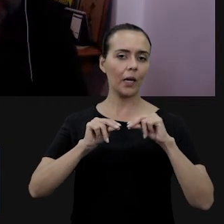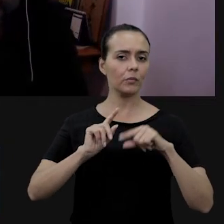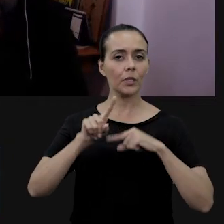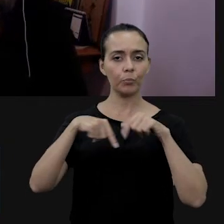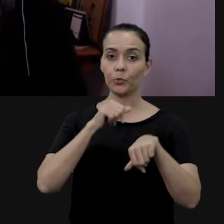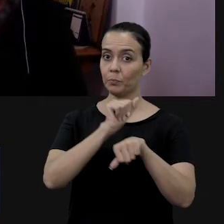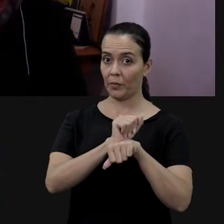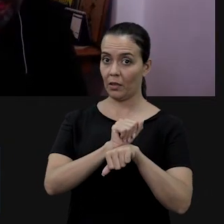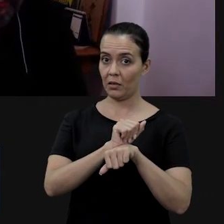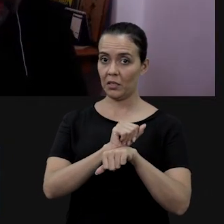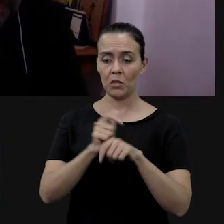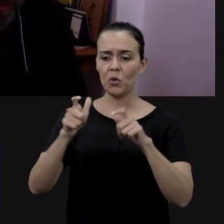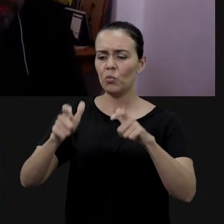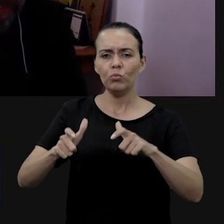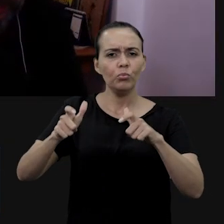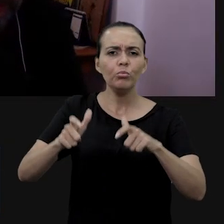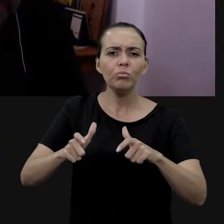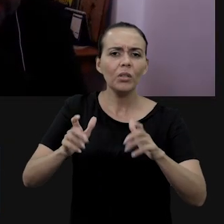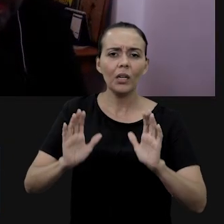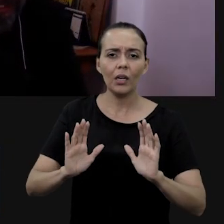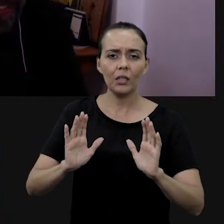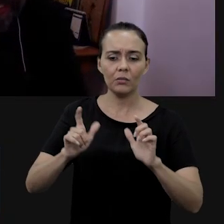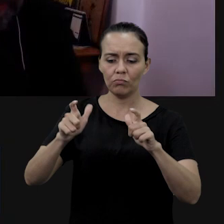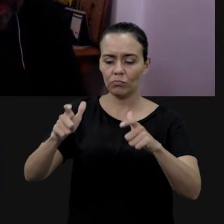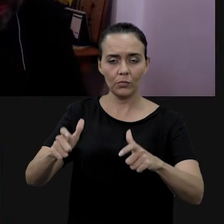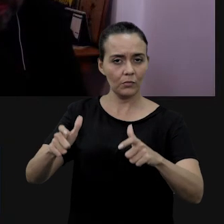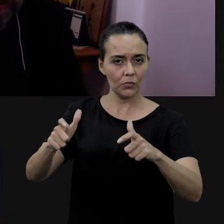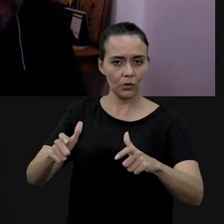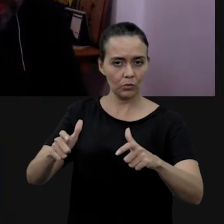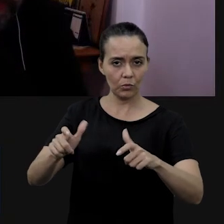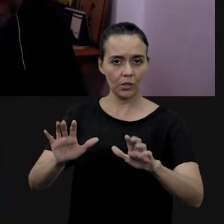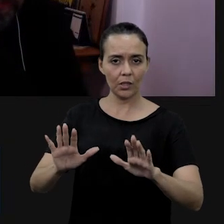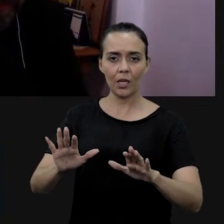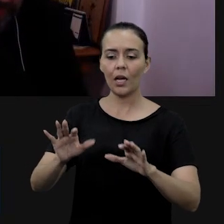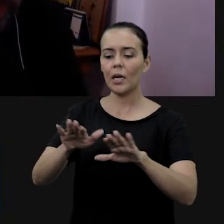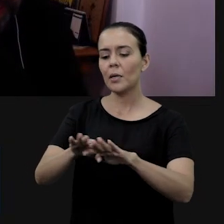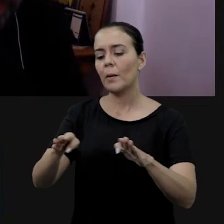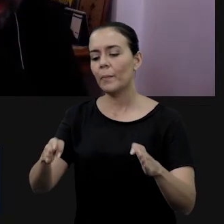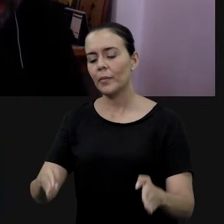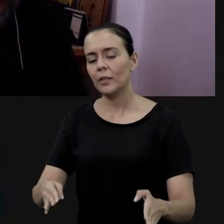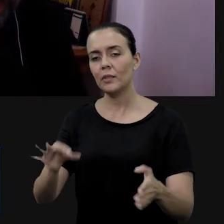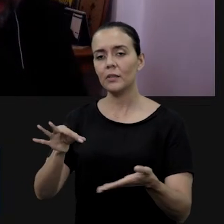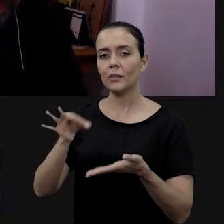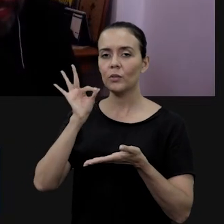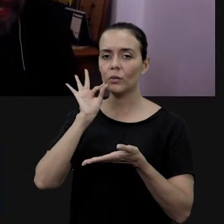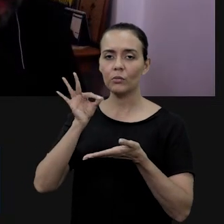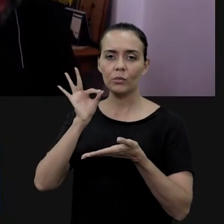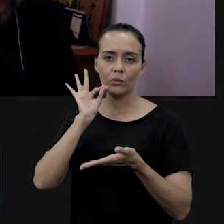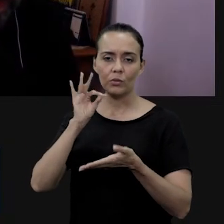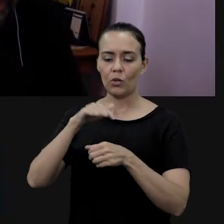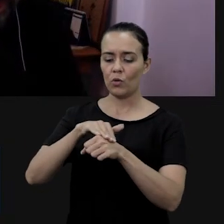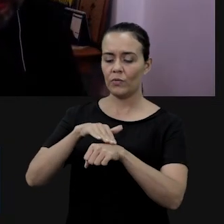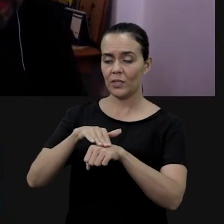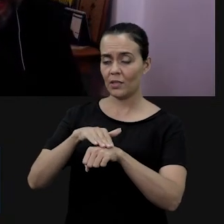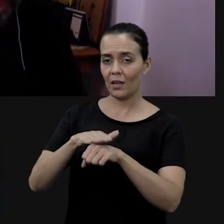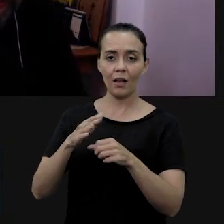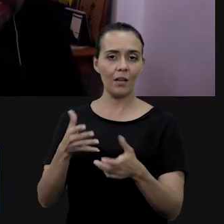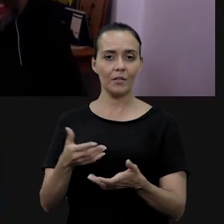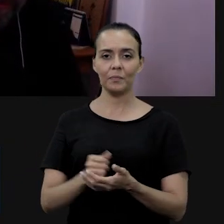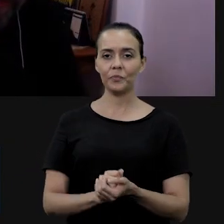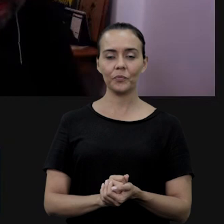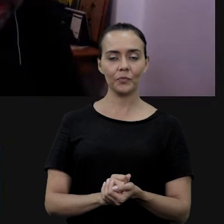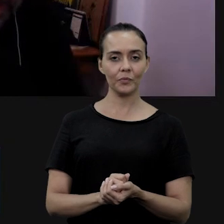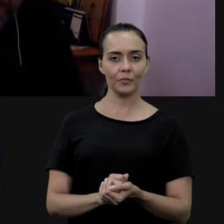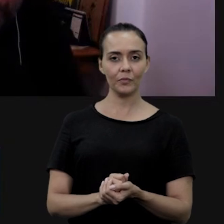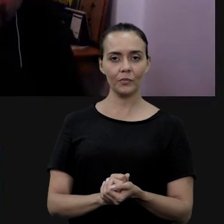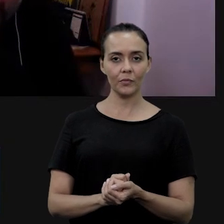depois a gente chega em um café, enfim, um local assim, depois com mesas, onde a gente vai